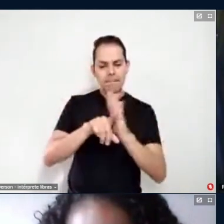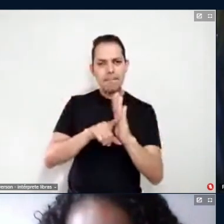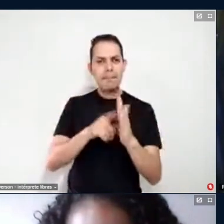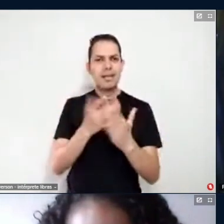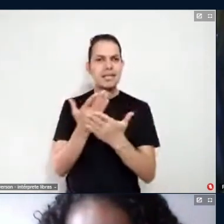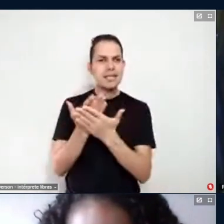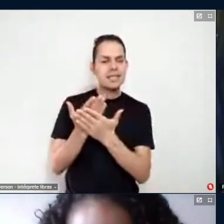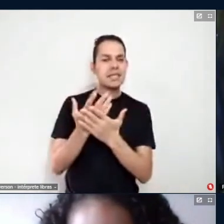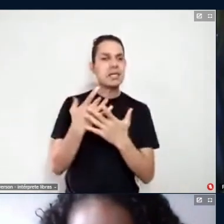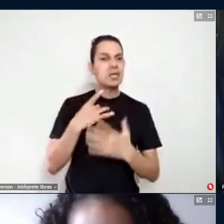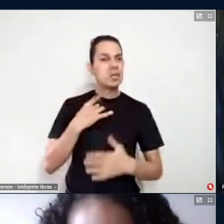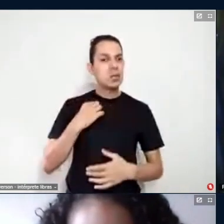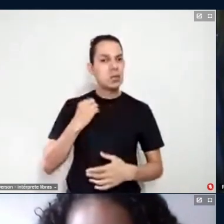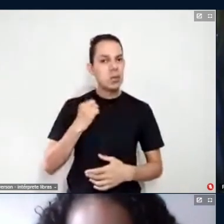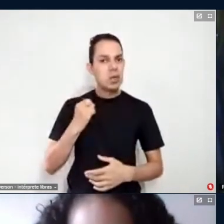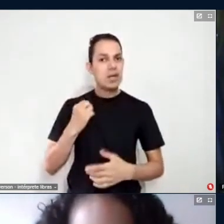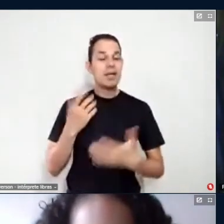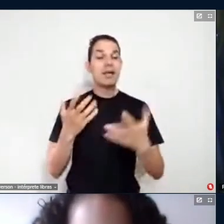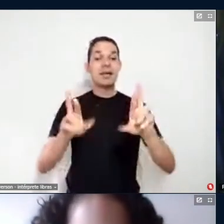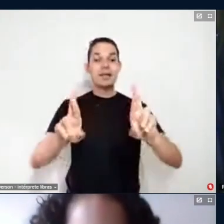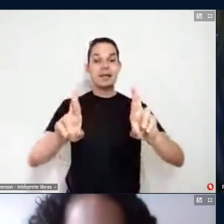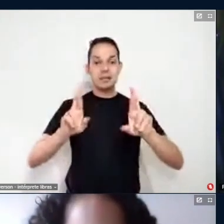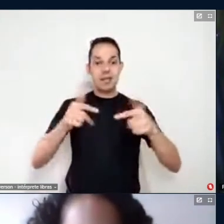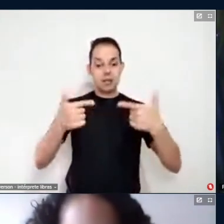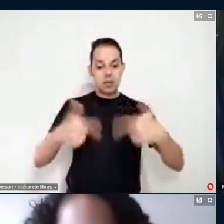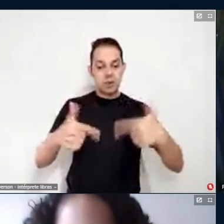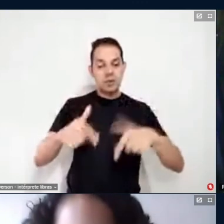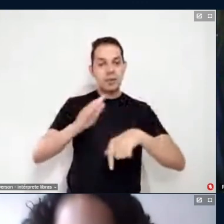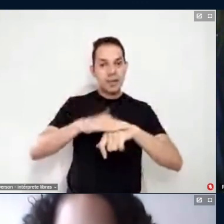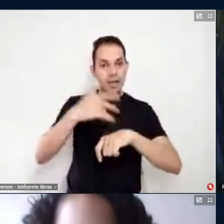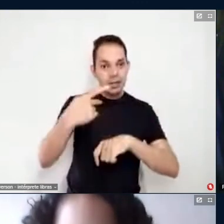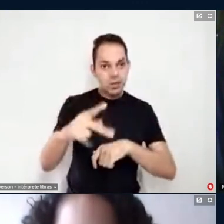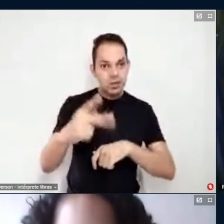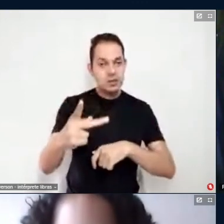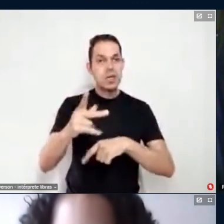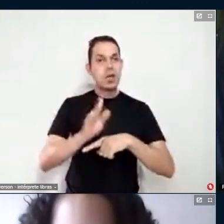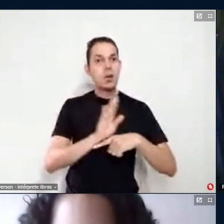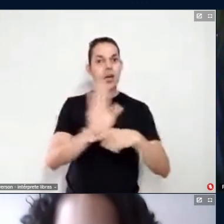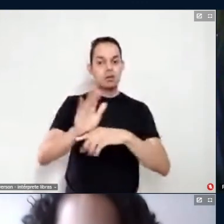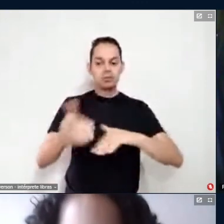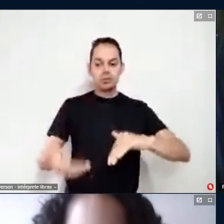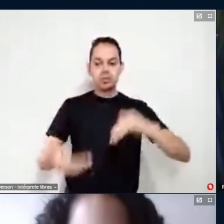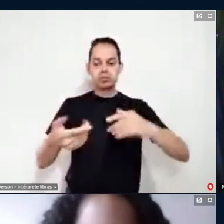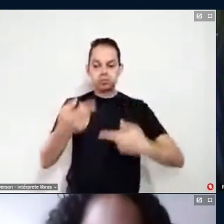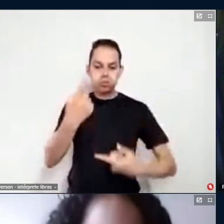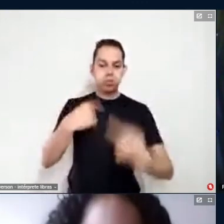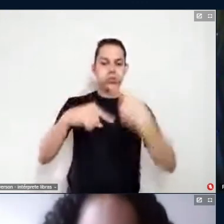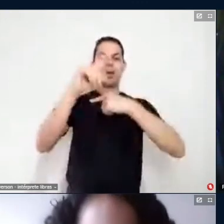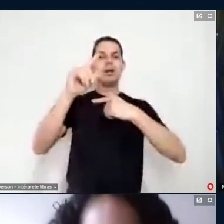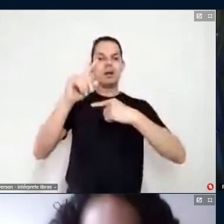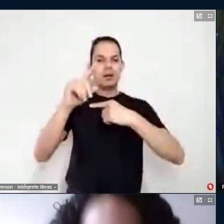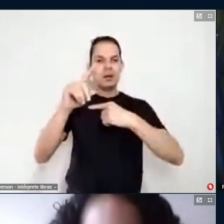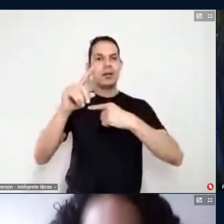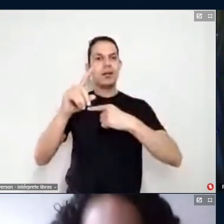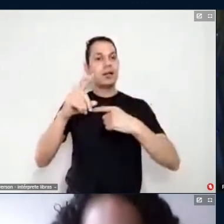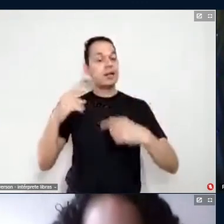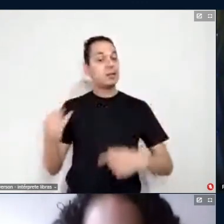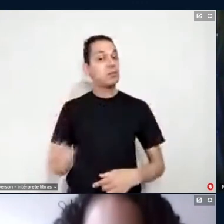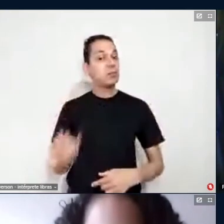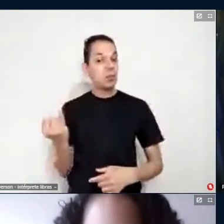também. Espero que o seu trabalho, Frances, faça a diferença no Congresso. Ele é necessário